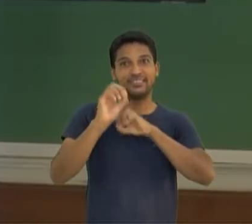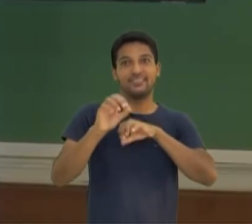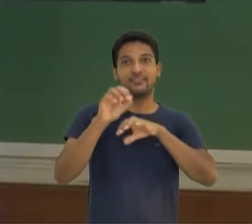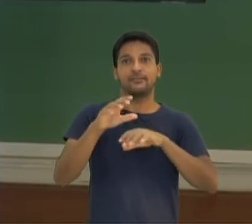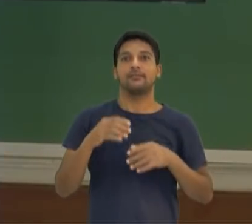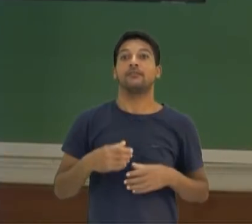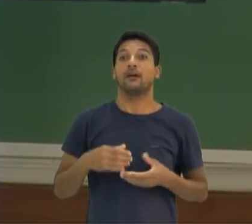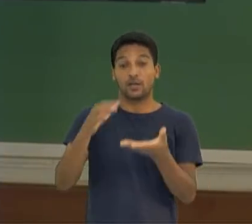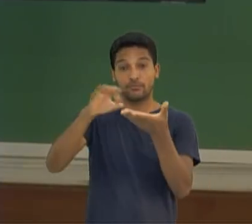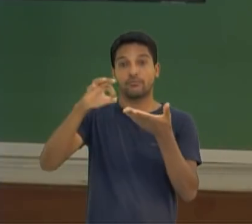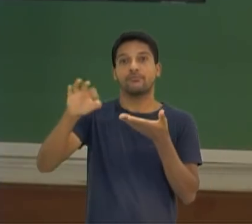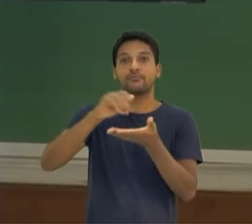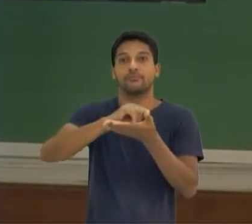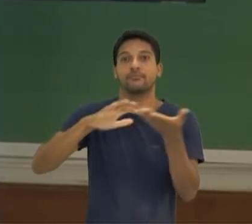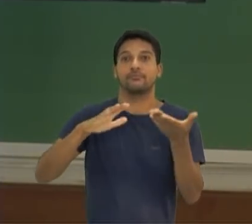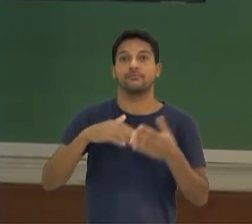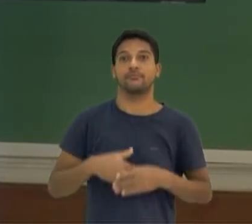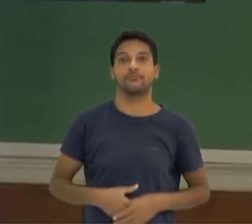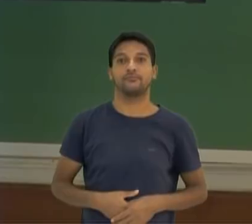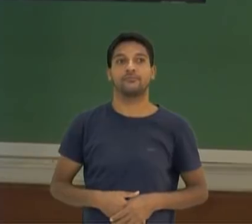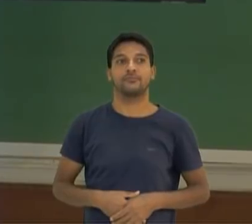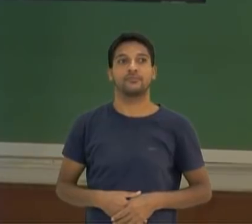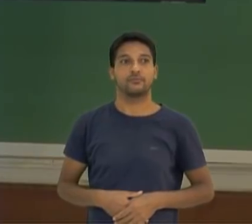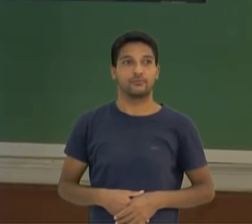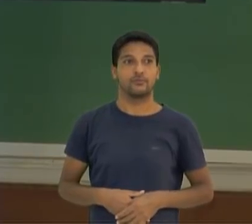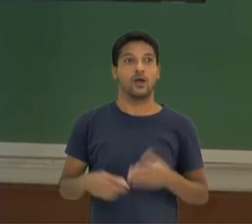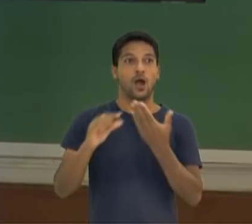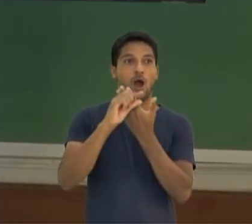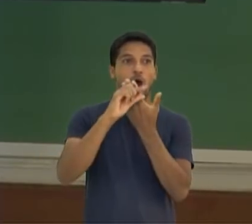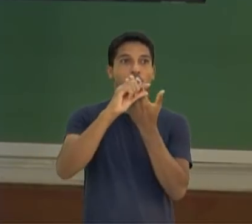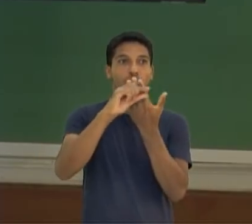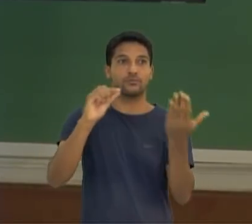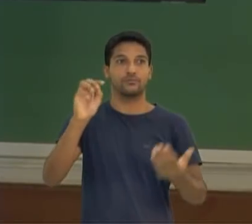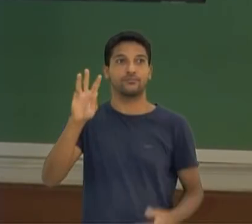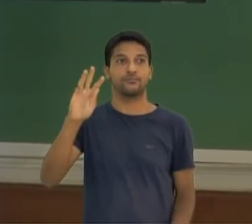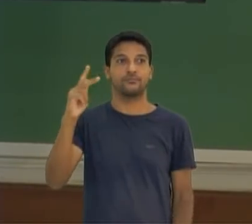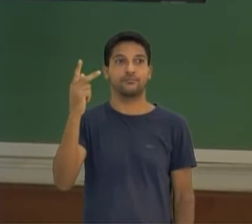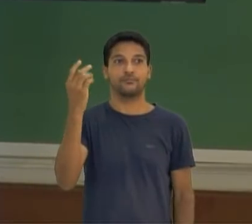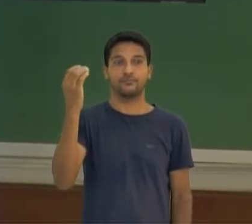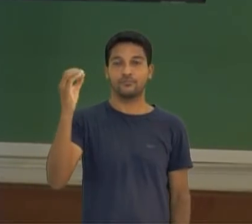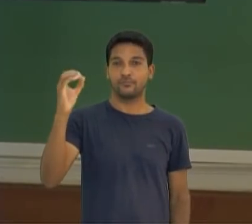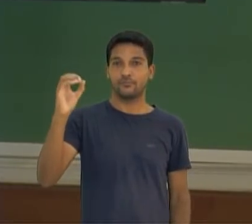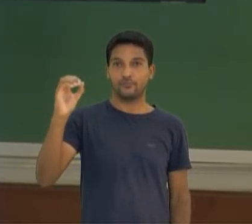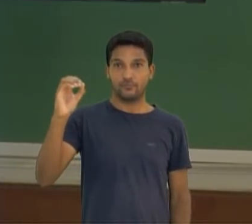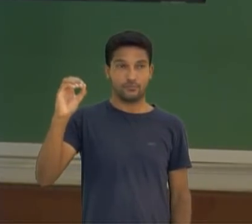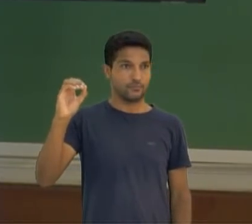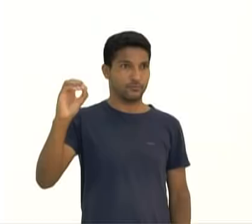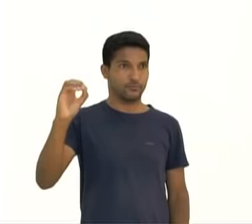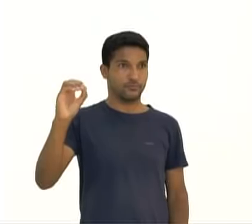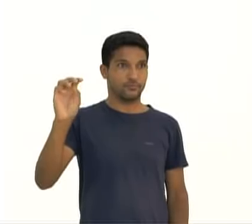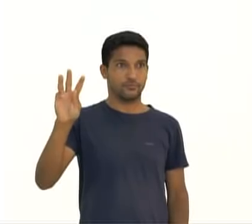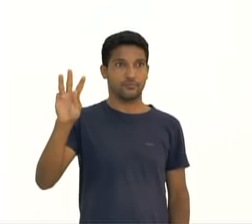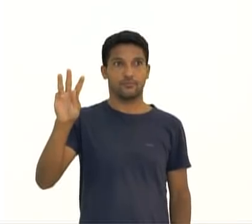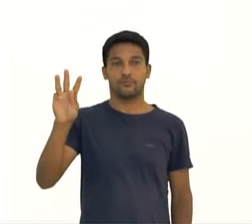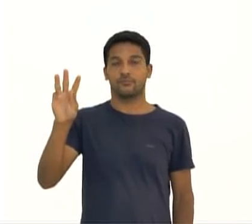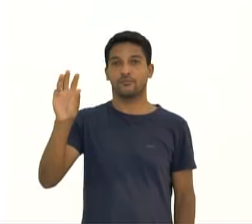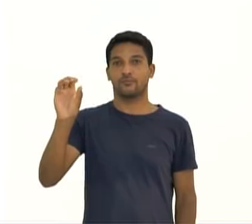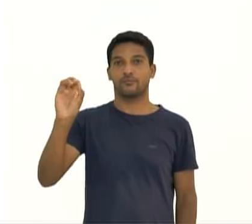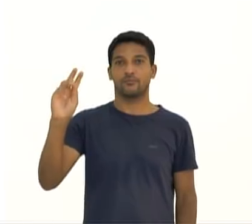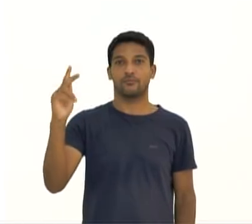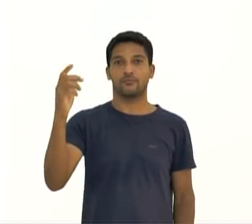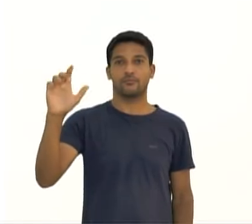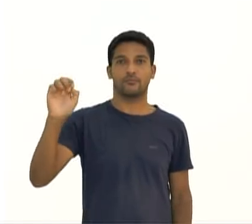então, galera, olha lá. Wöhler conseguiu realizar a primeira síntese de